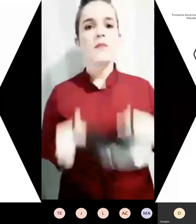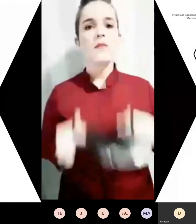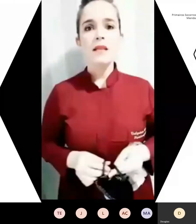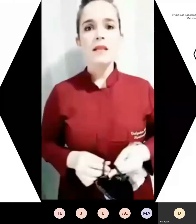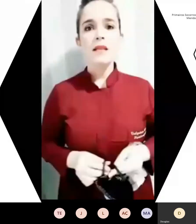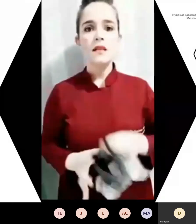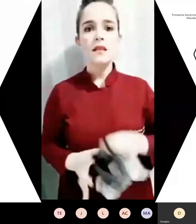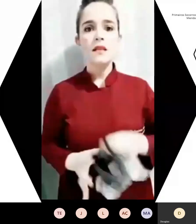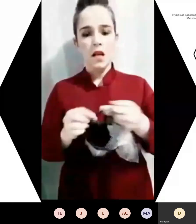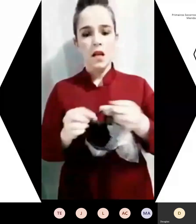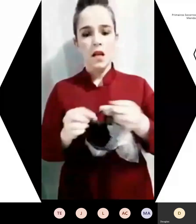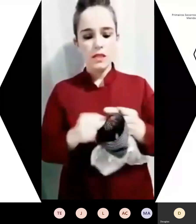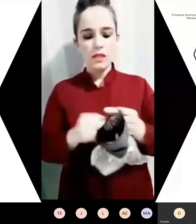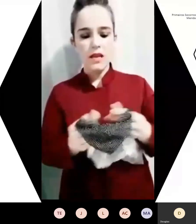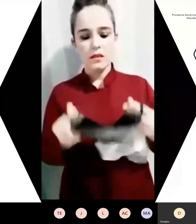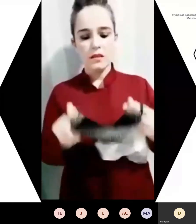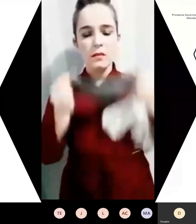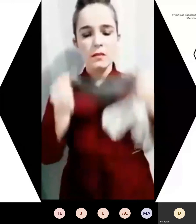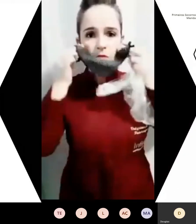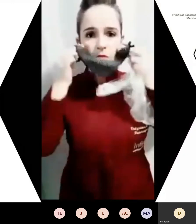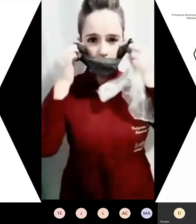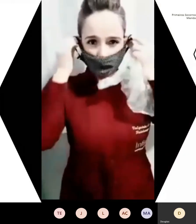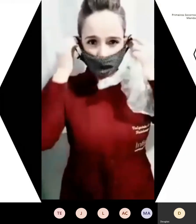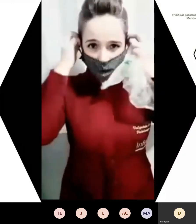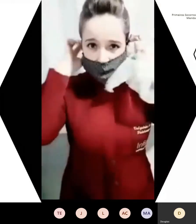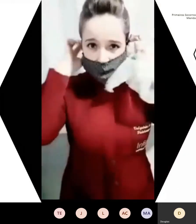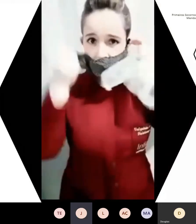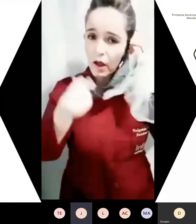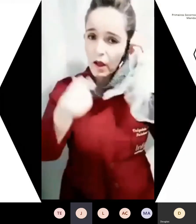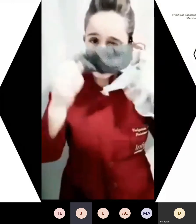usar a minha máscara, usei,